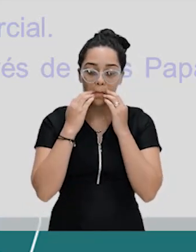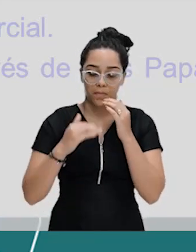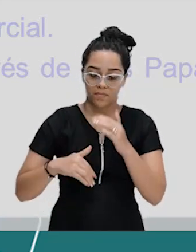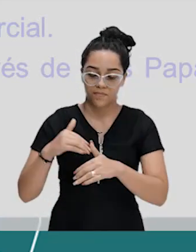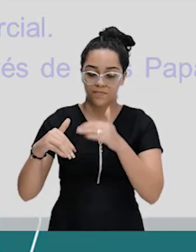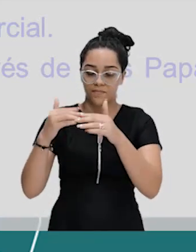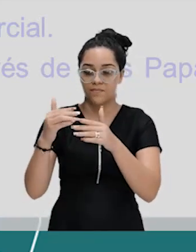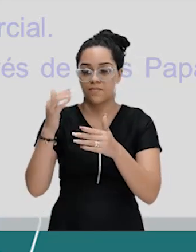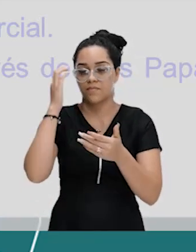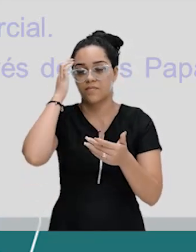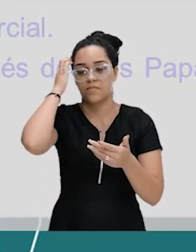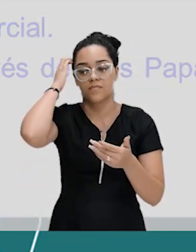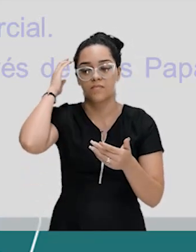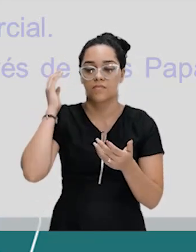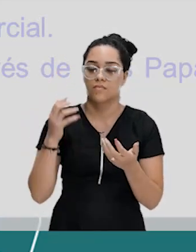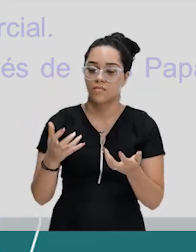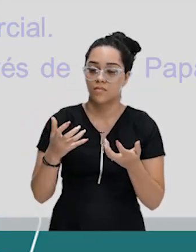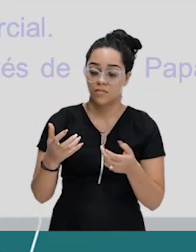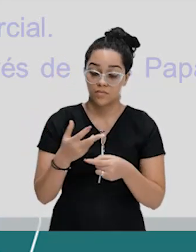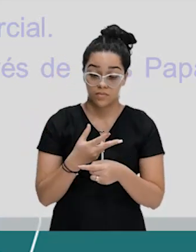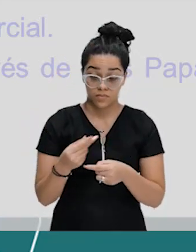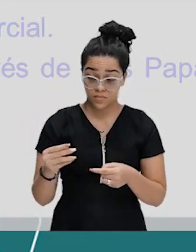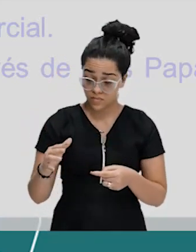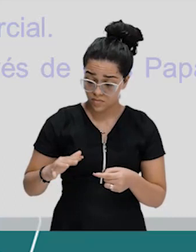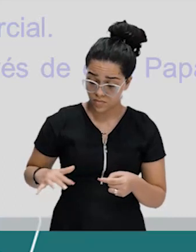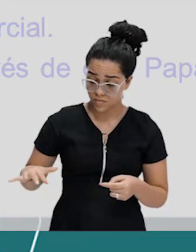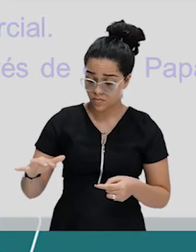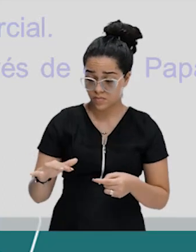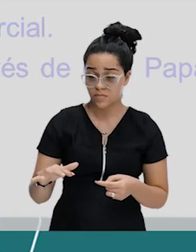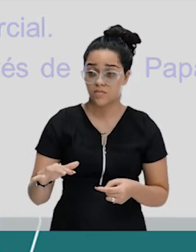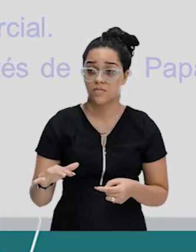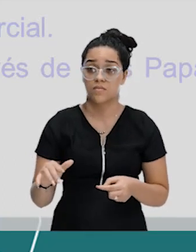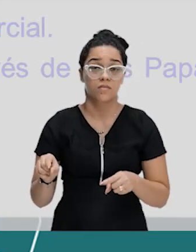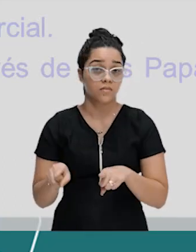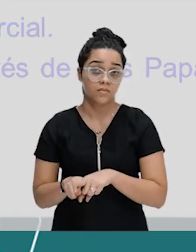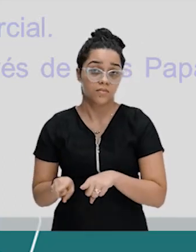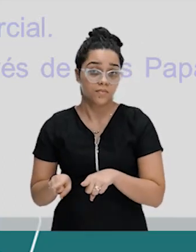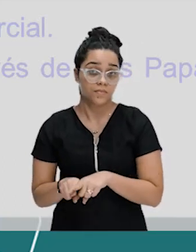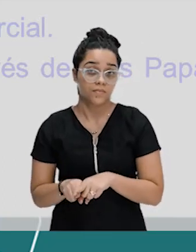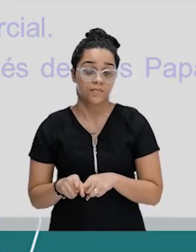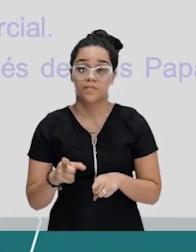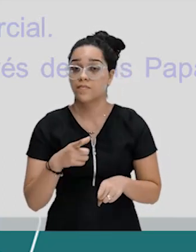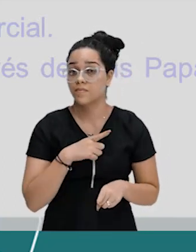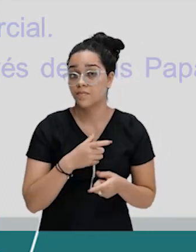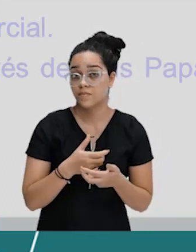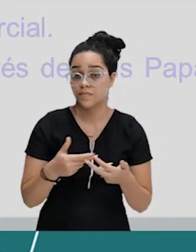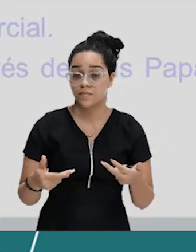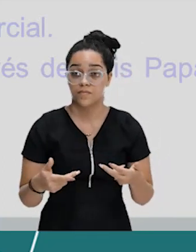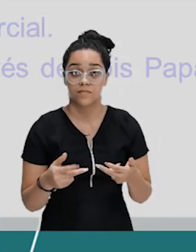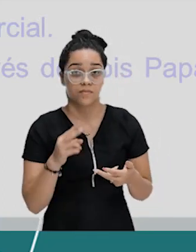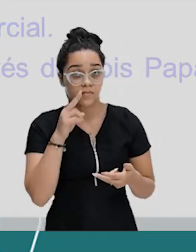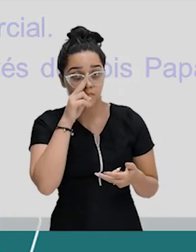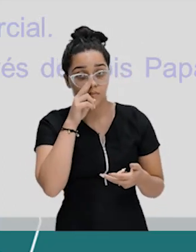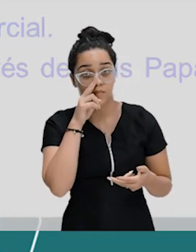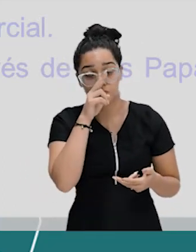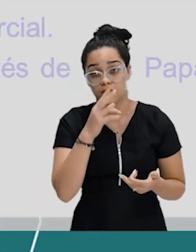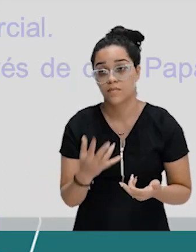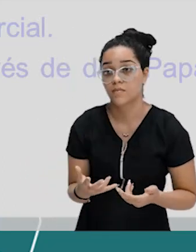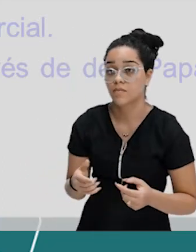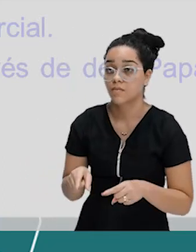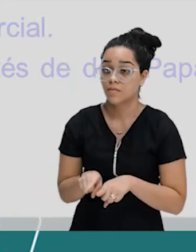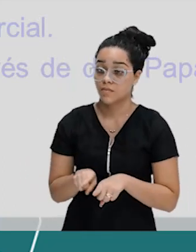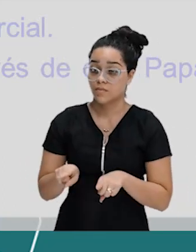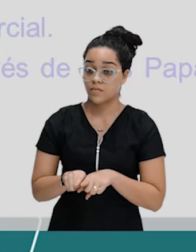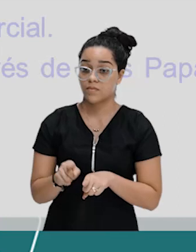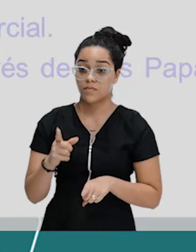por motivos de disputas territoriais e até mesmo conflitos de poder dinástico,